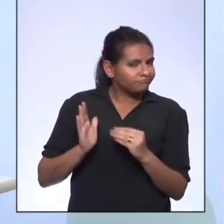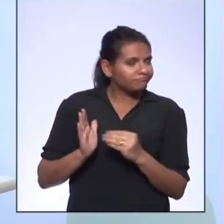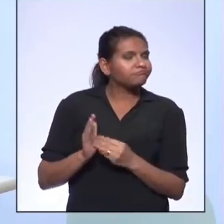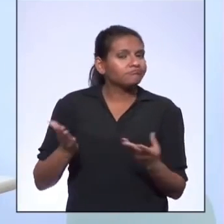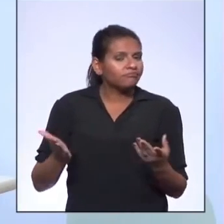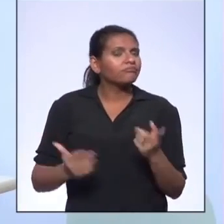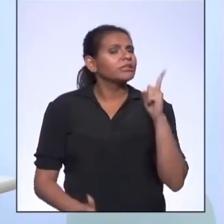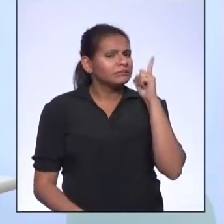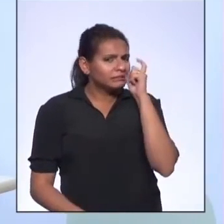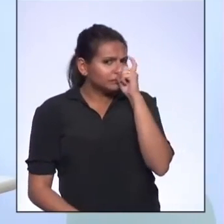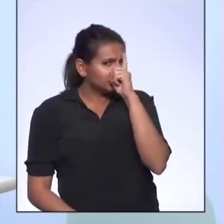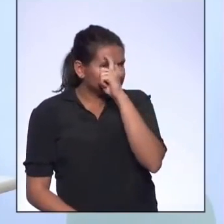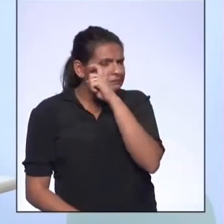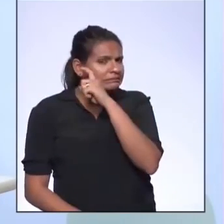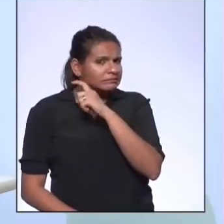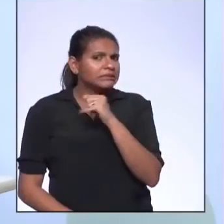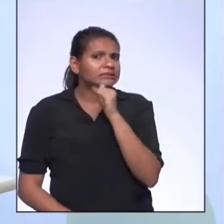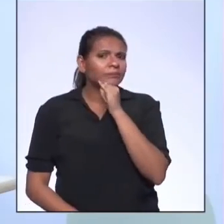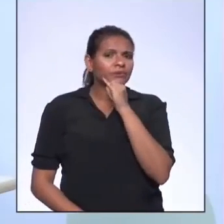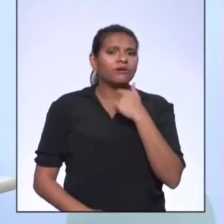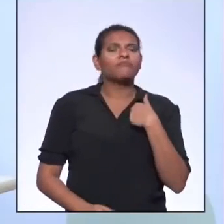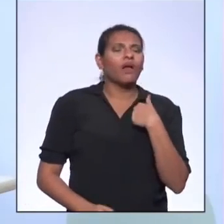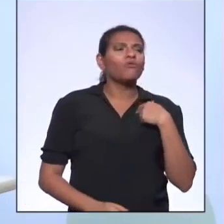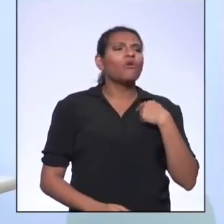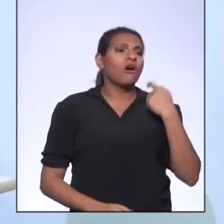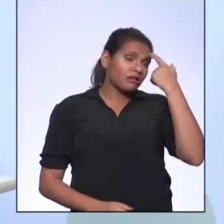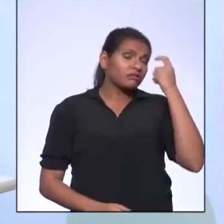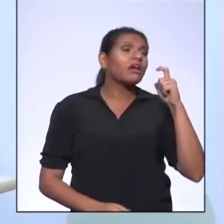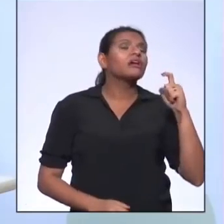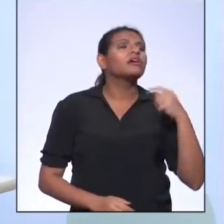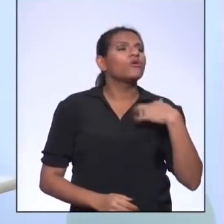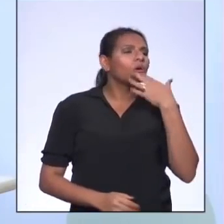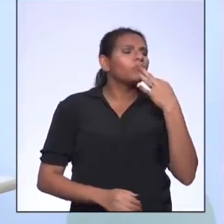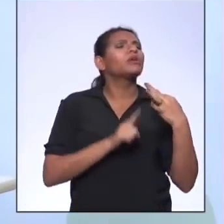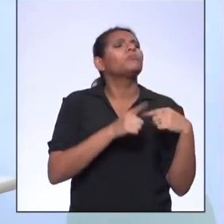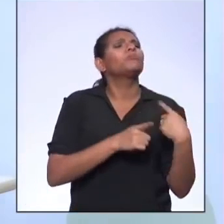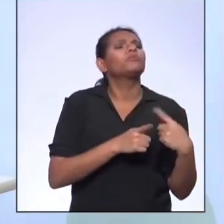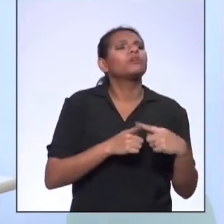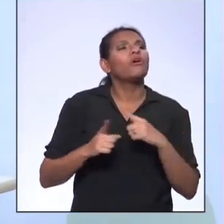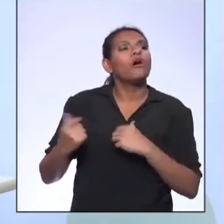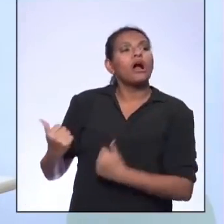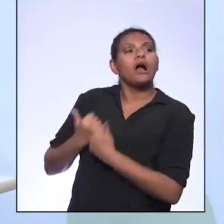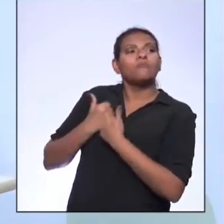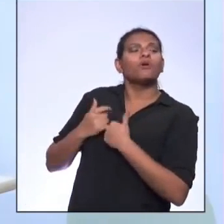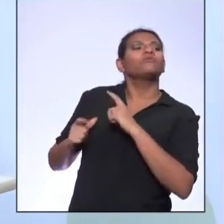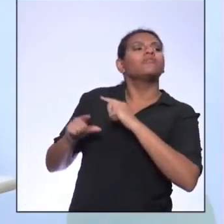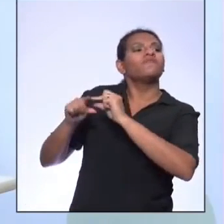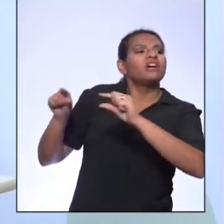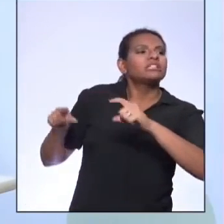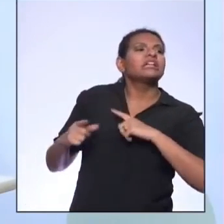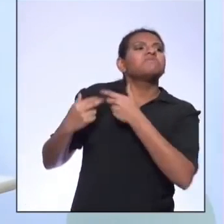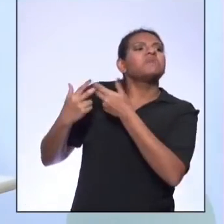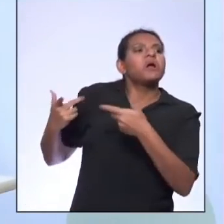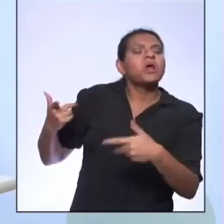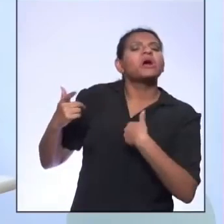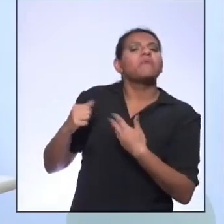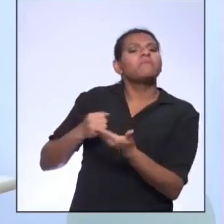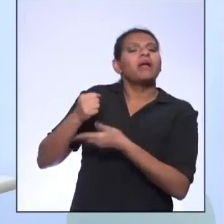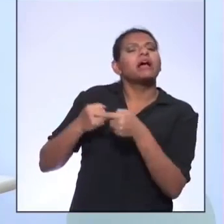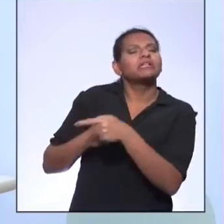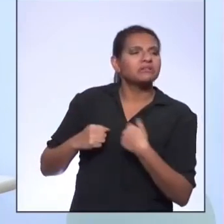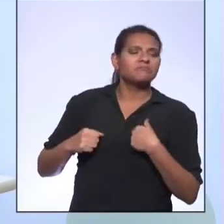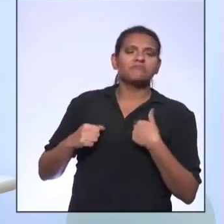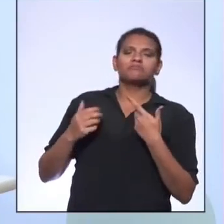mais difícil, que dá mais trabalho, mas é a parte que dá um valor, dá um mérito, né? Cria consistência,